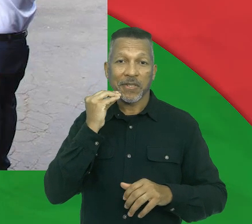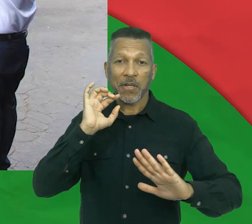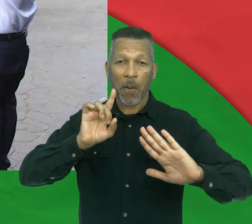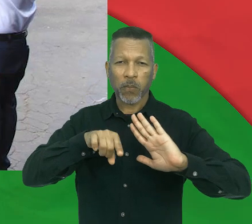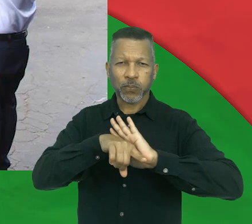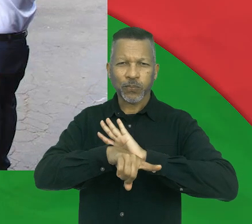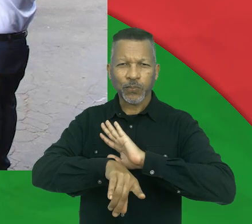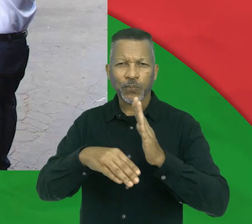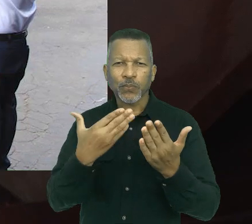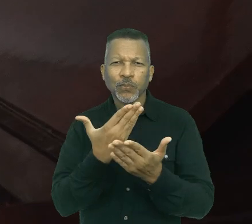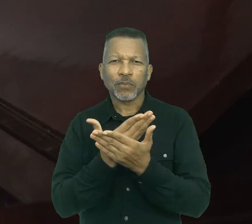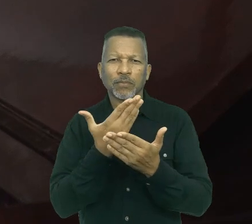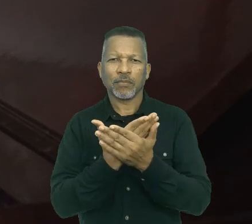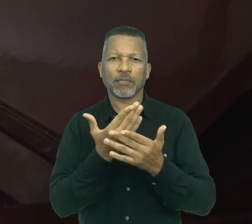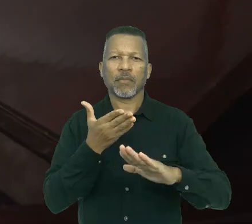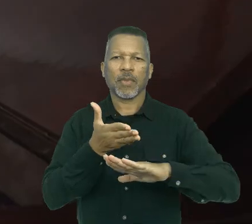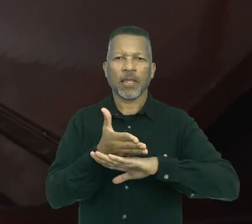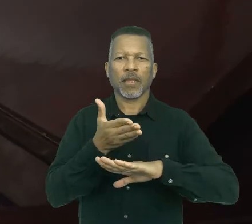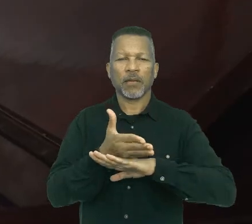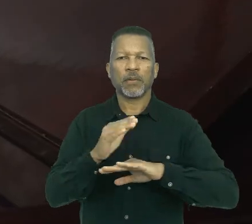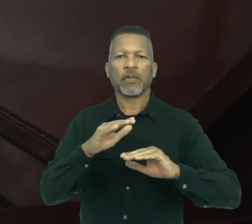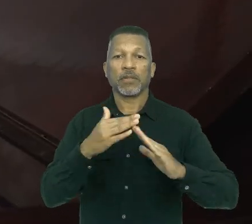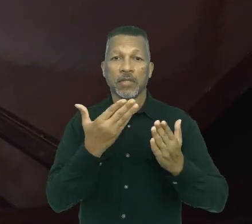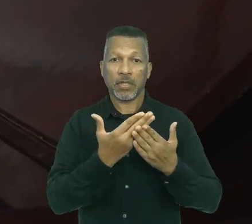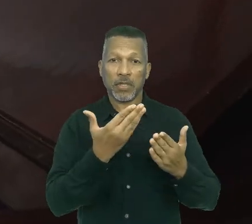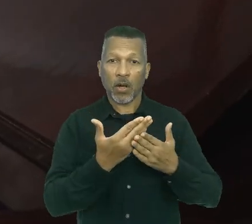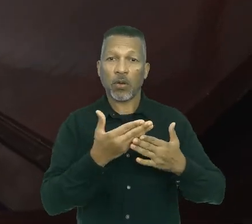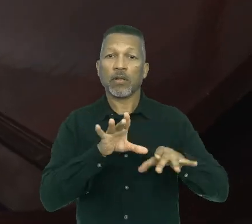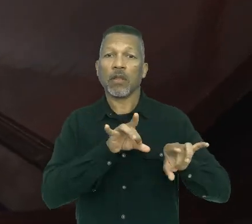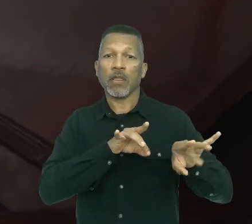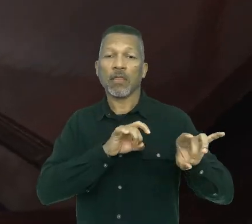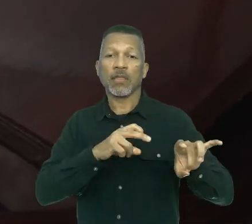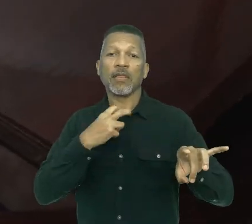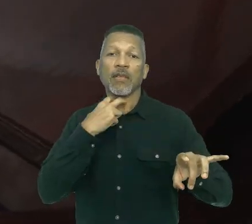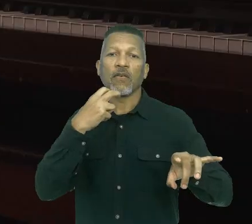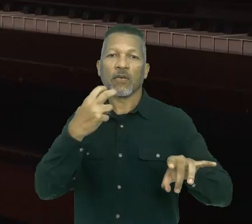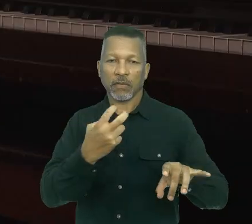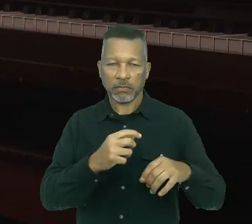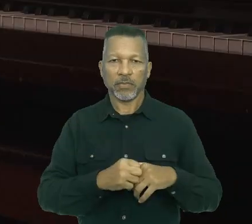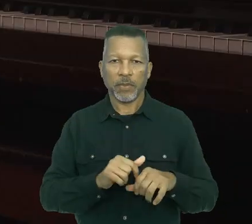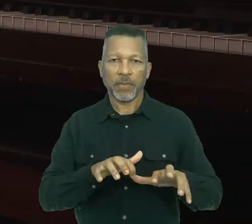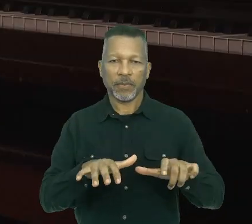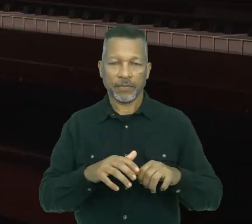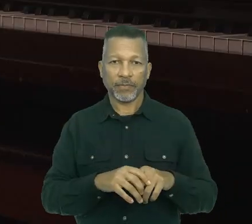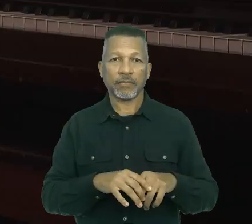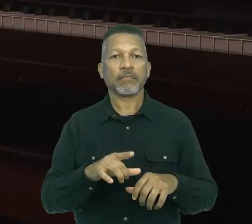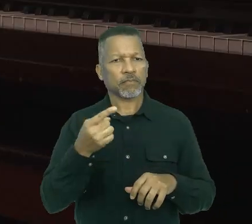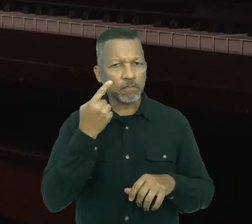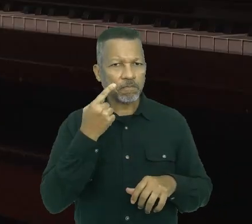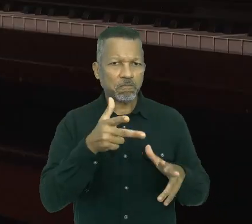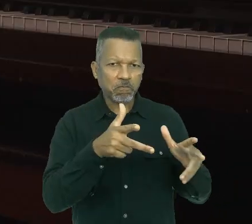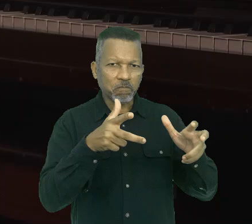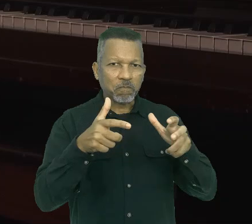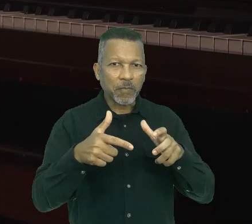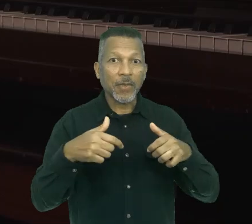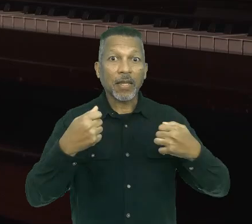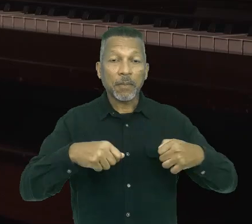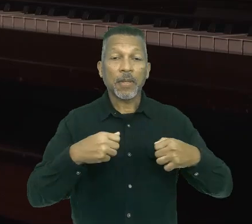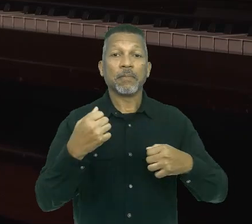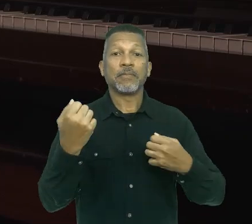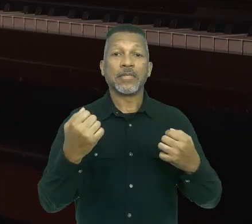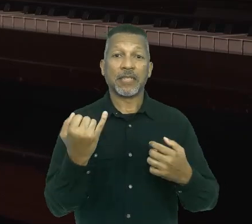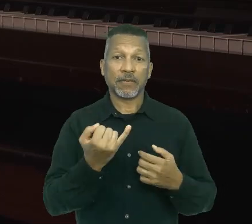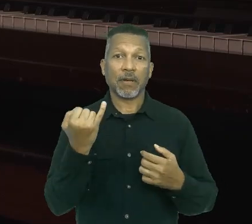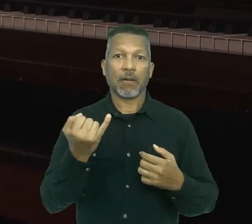seus estudos, participando de aulas de técnica vocal e piano. Eu via também a necessidade de você ter